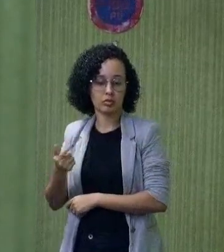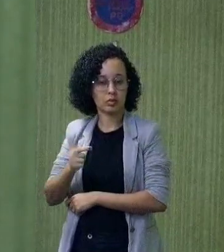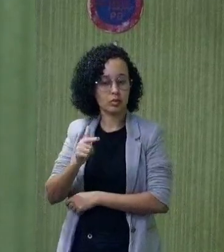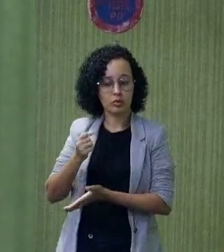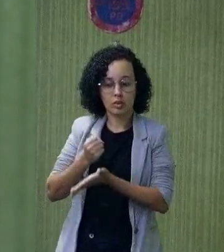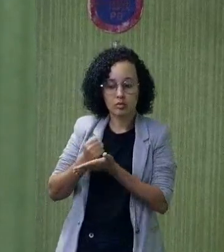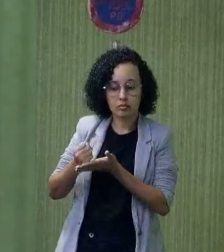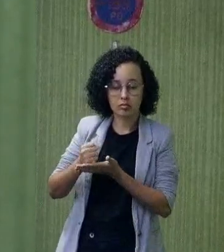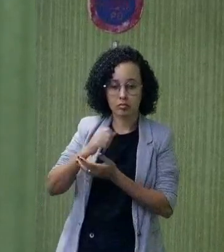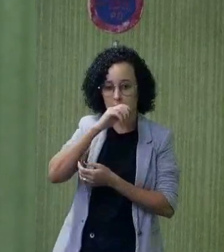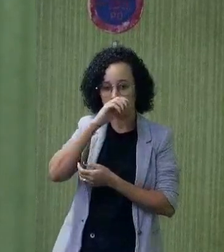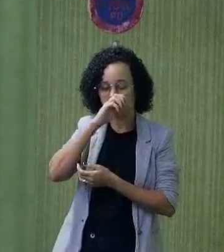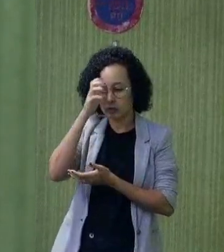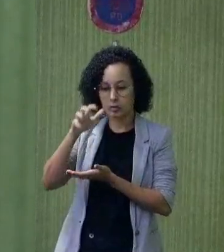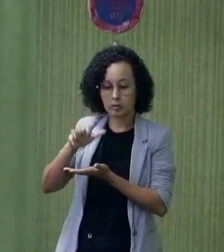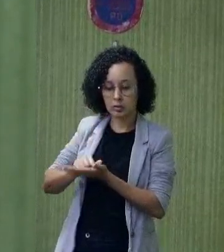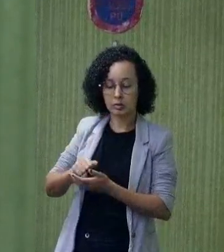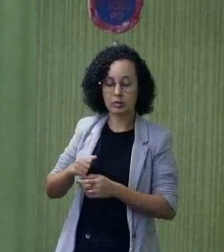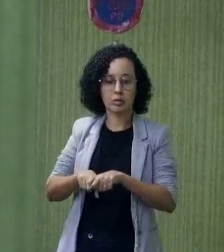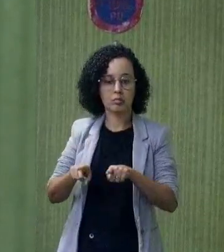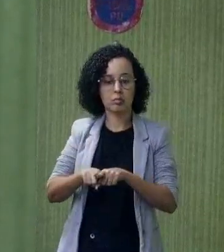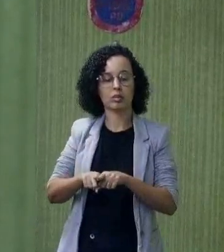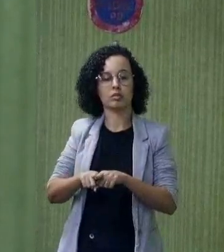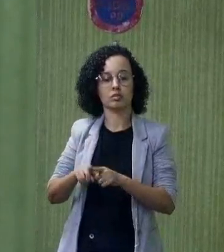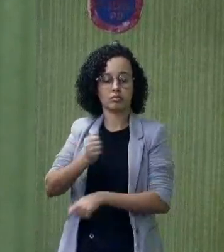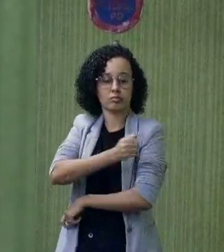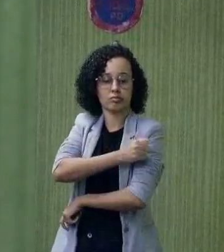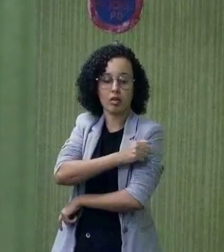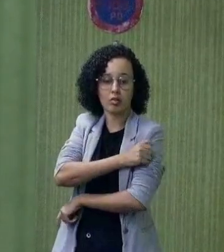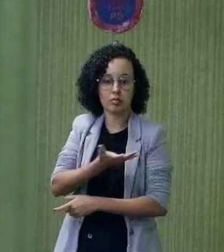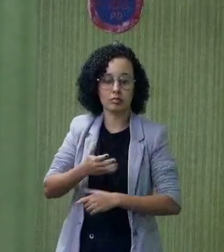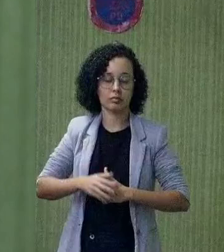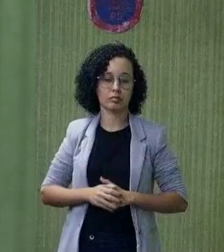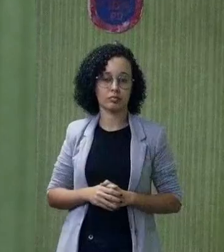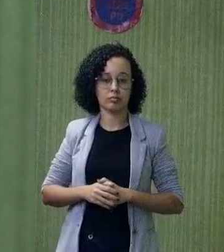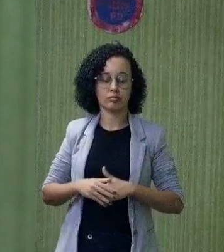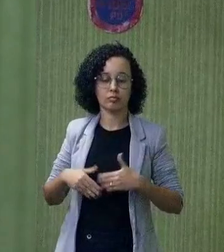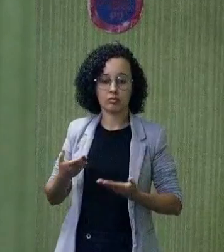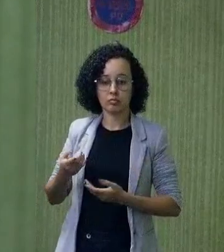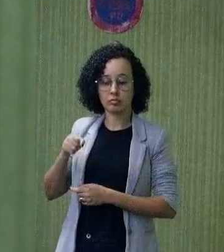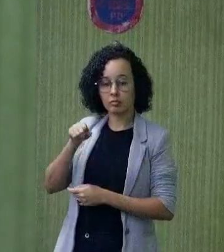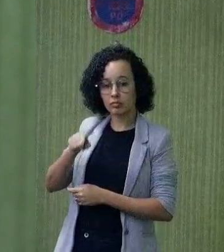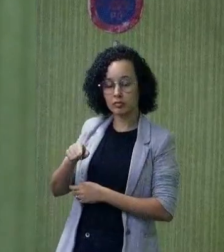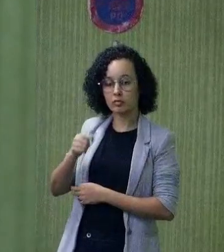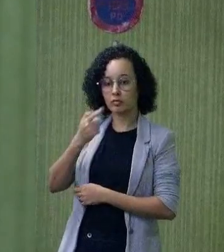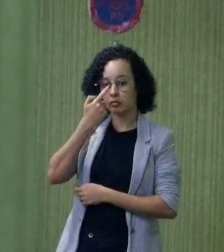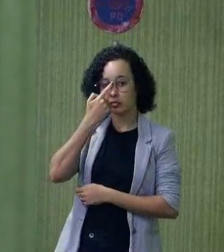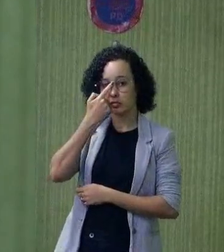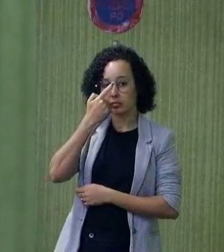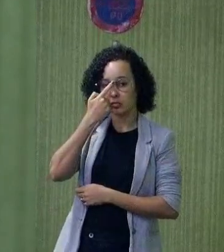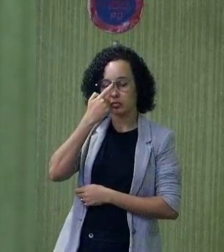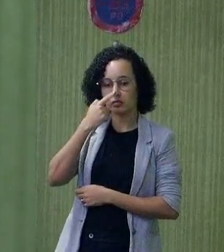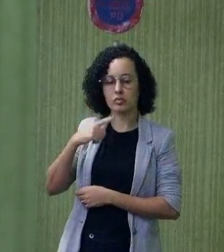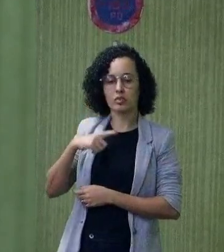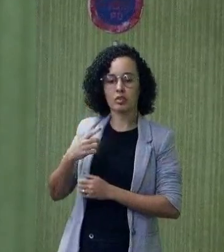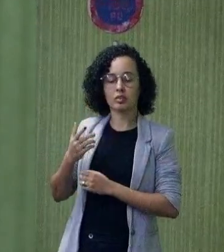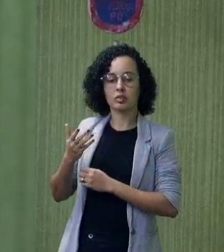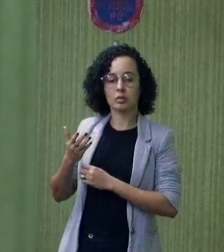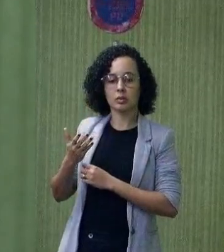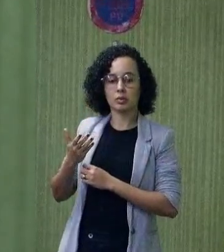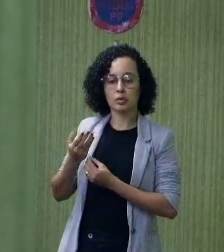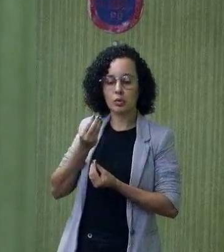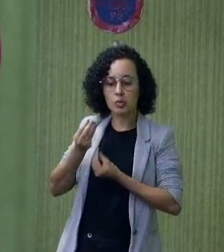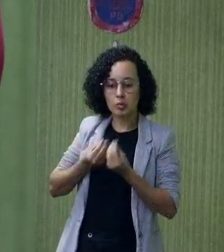registros tem ess situação dos alunos então aqui eles dão eh fundamento para que se